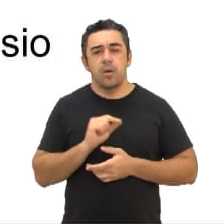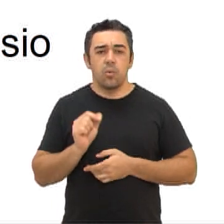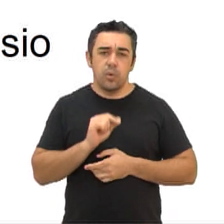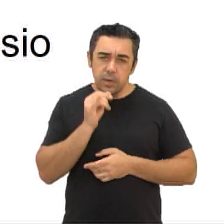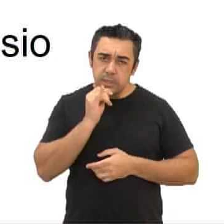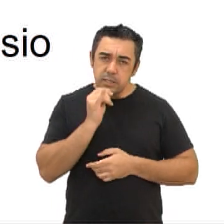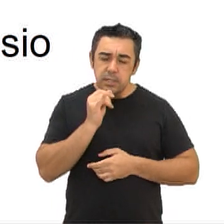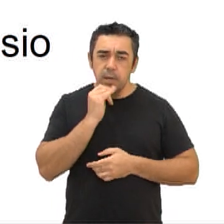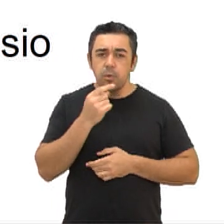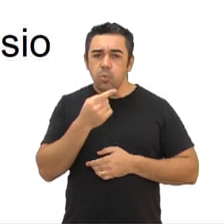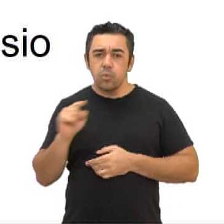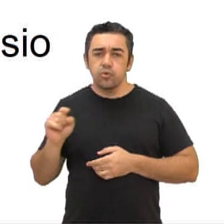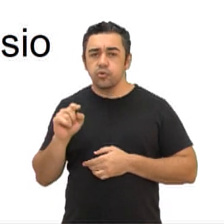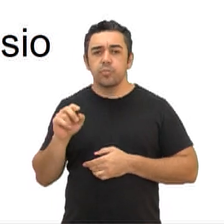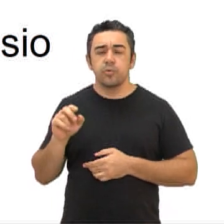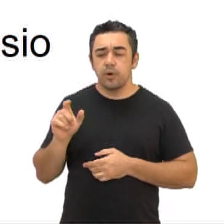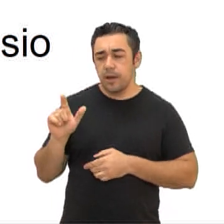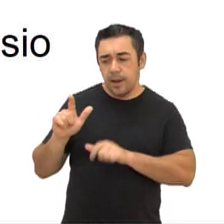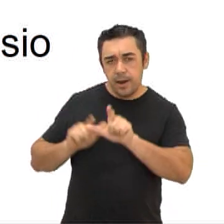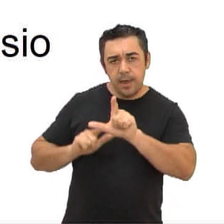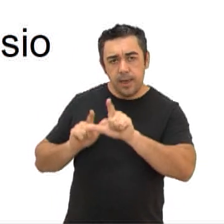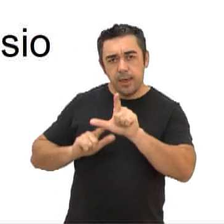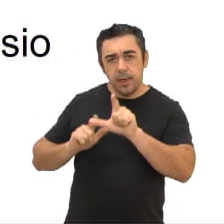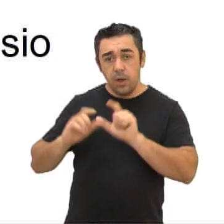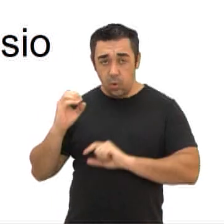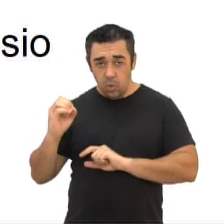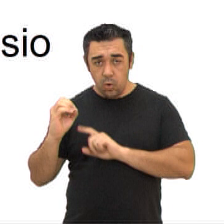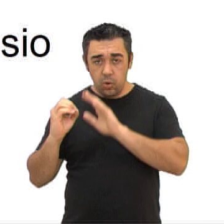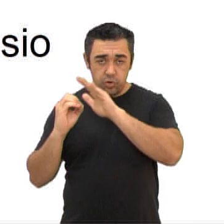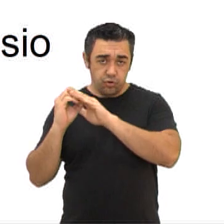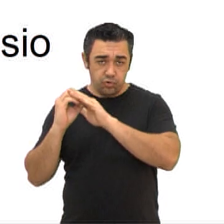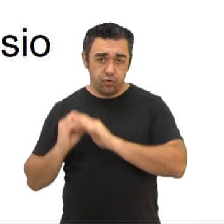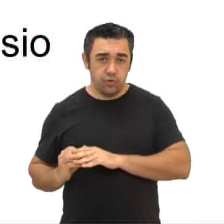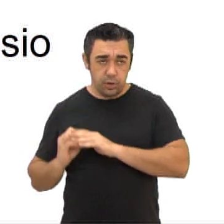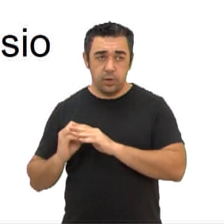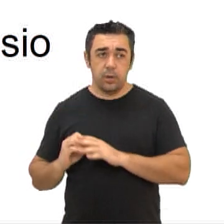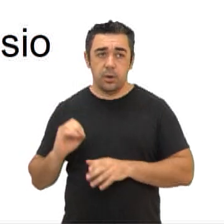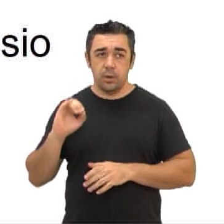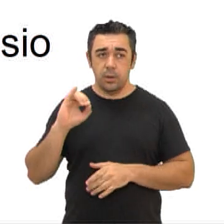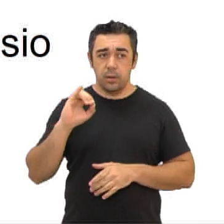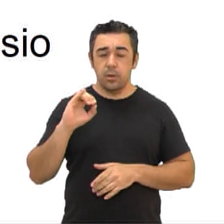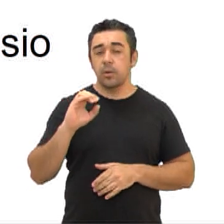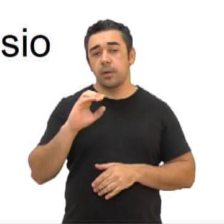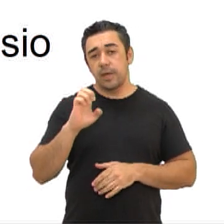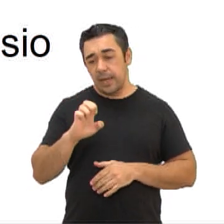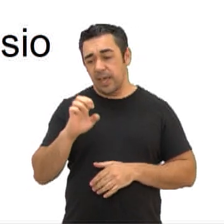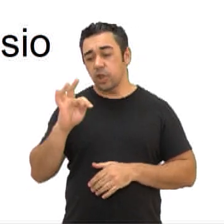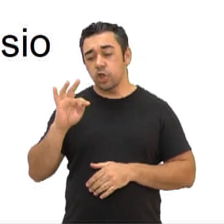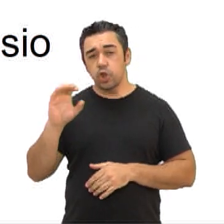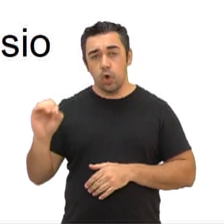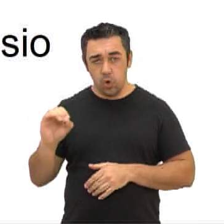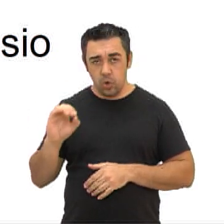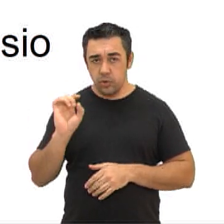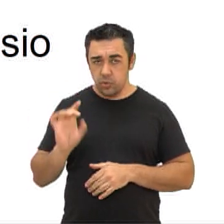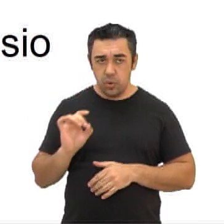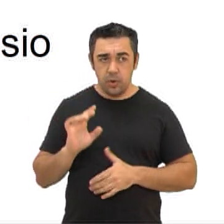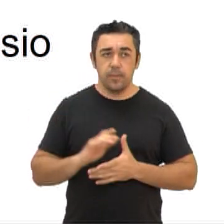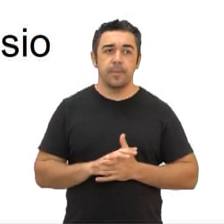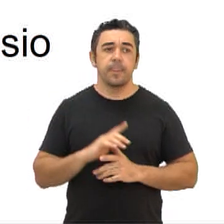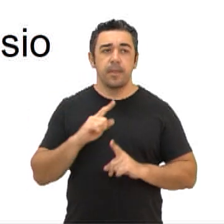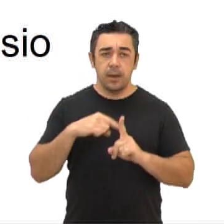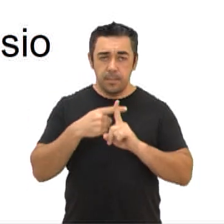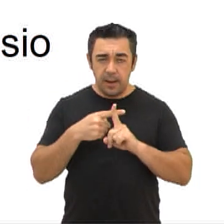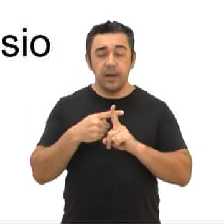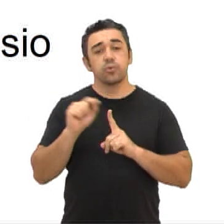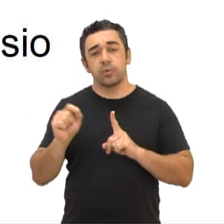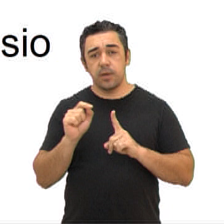a última letra, que é o O, né? E acrescentar a palavra eto, mais o nome